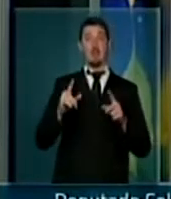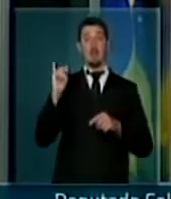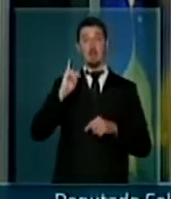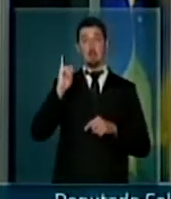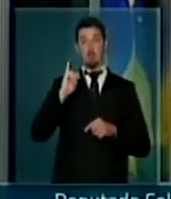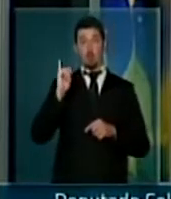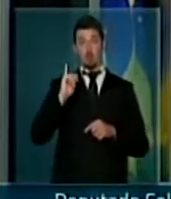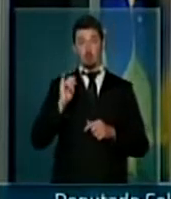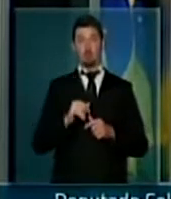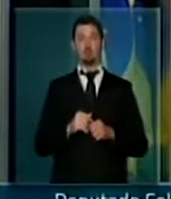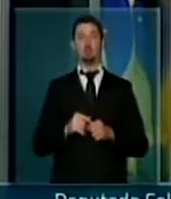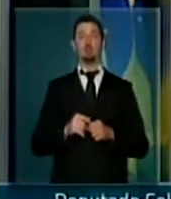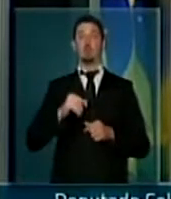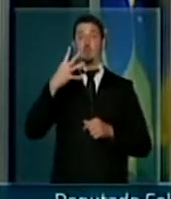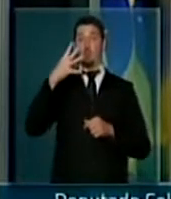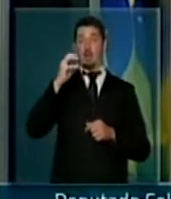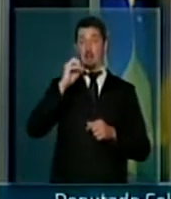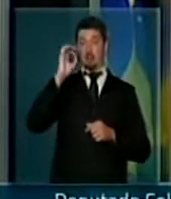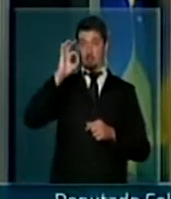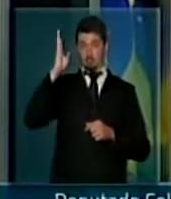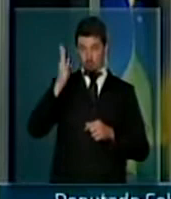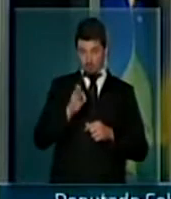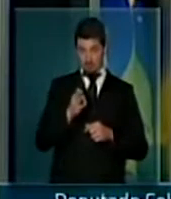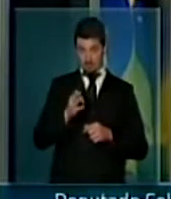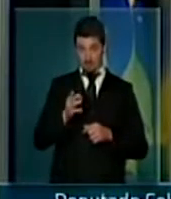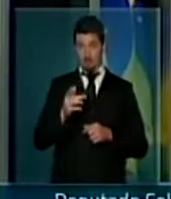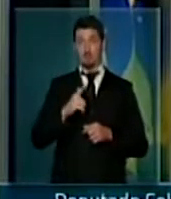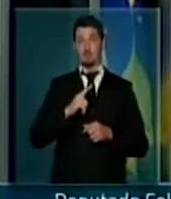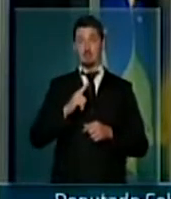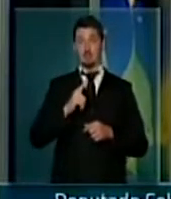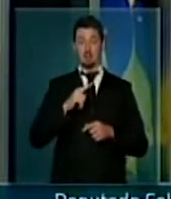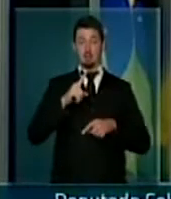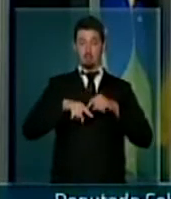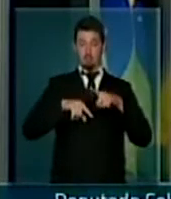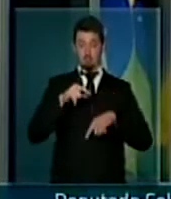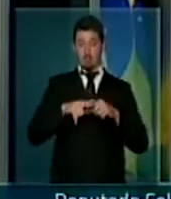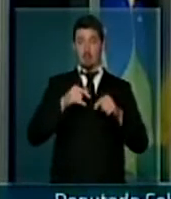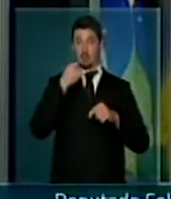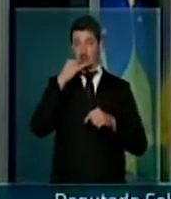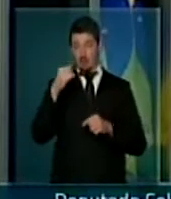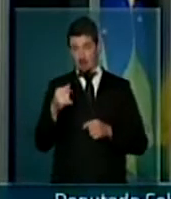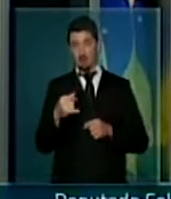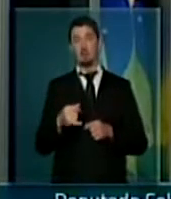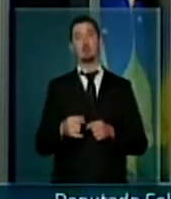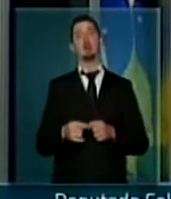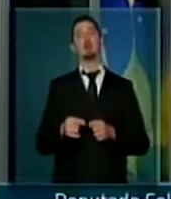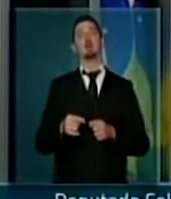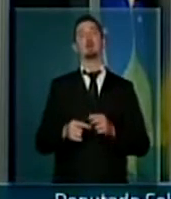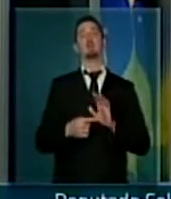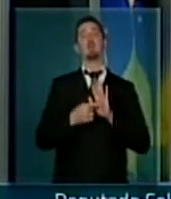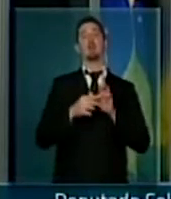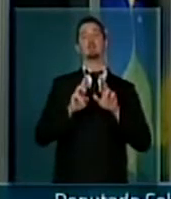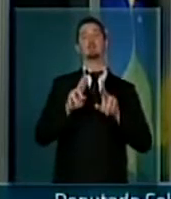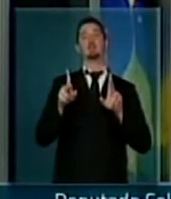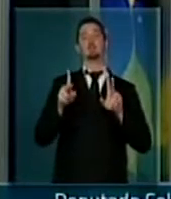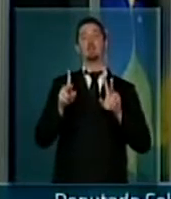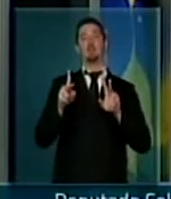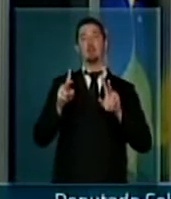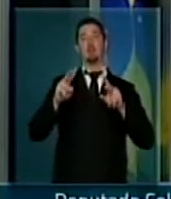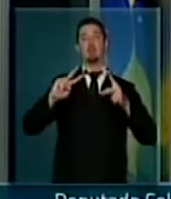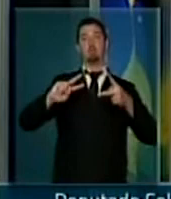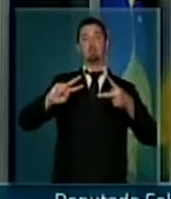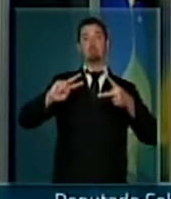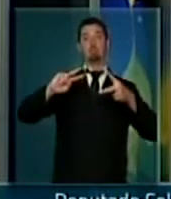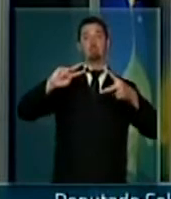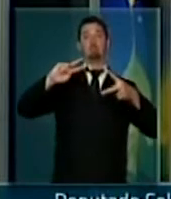tributária de 40% incidente sobre equipamentos elétricos faz com que a diferença de